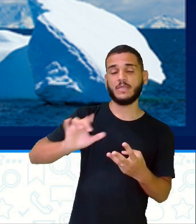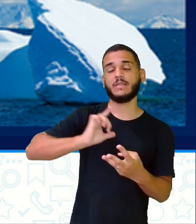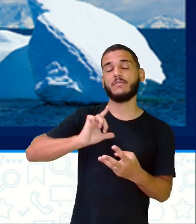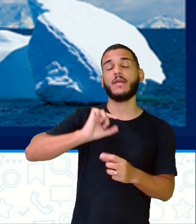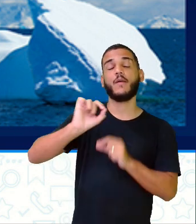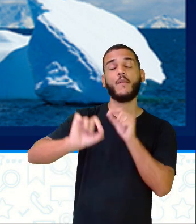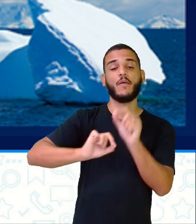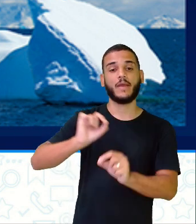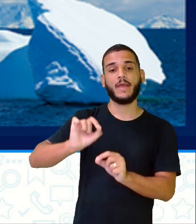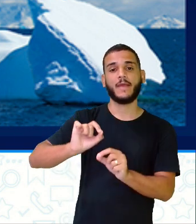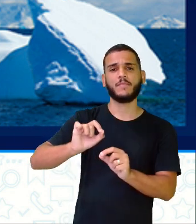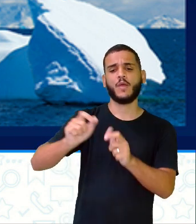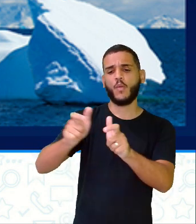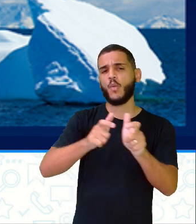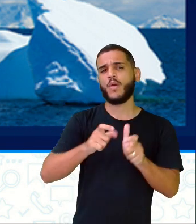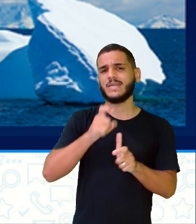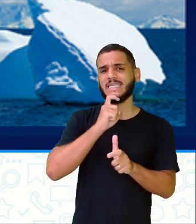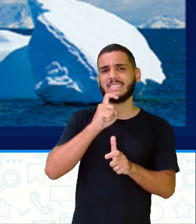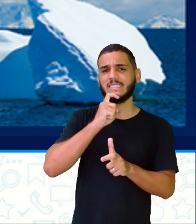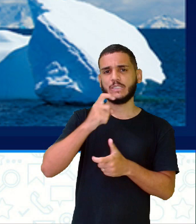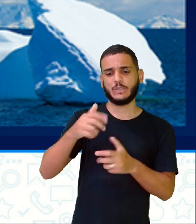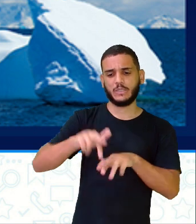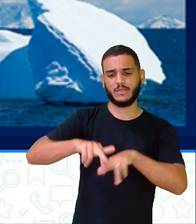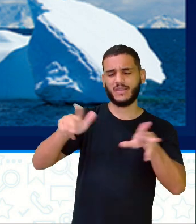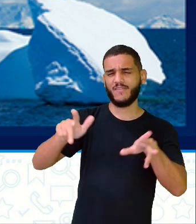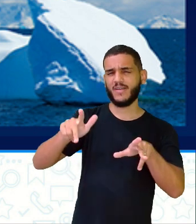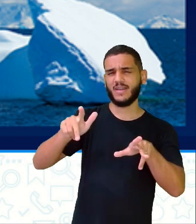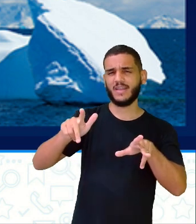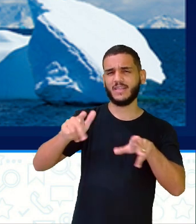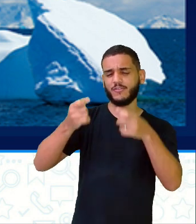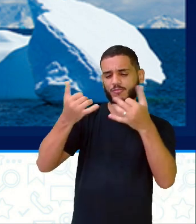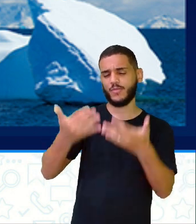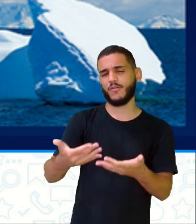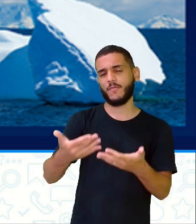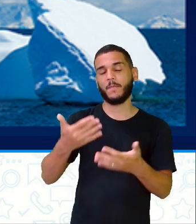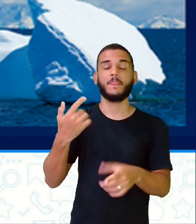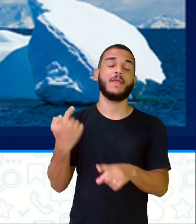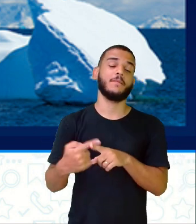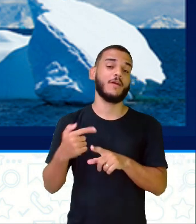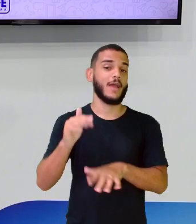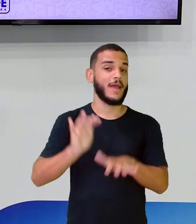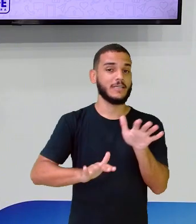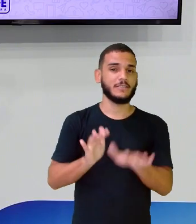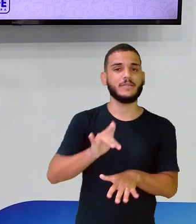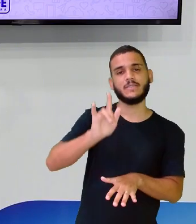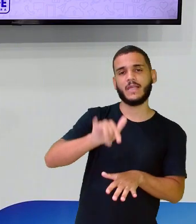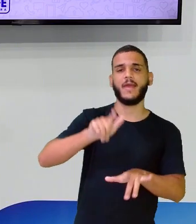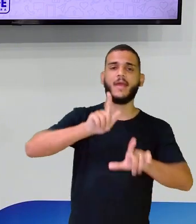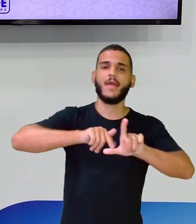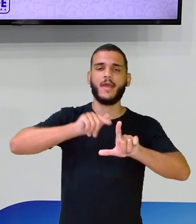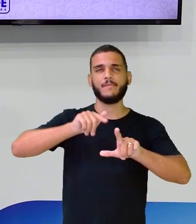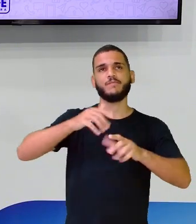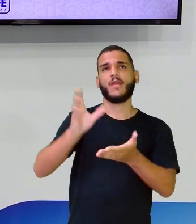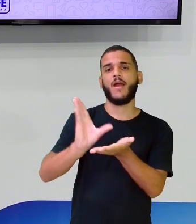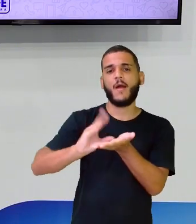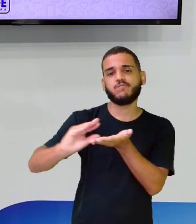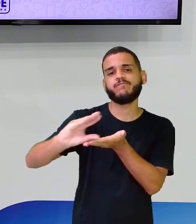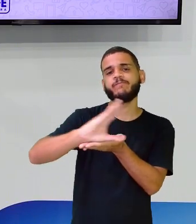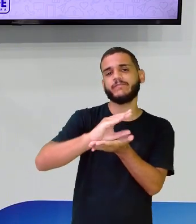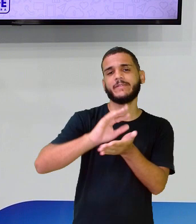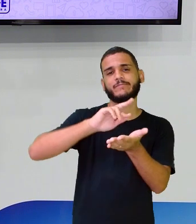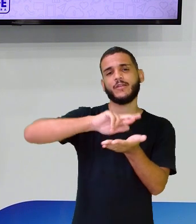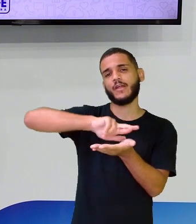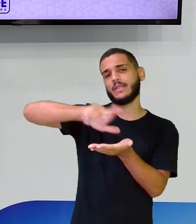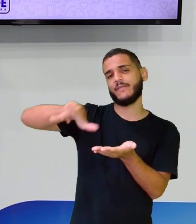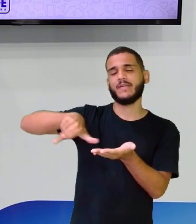em geleiras. E, professora Sinara, mas está um pouquinho diferente do que você falou. Porque, às vezes, gente, esses dados variam de acordo com o